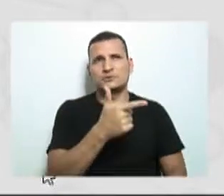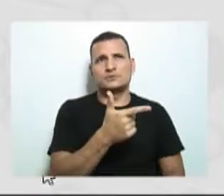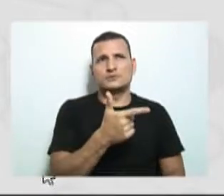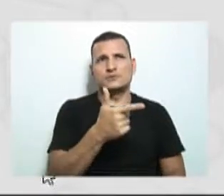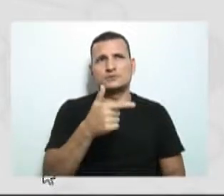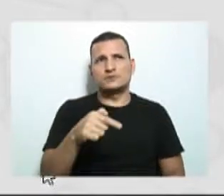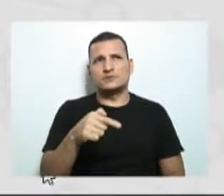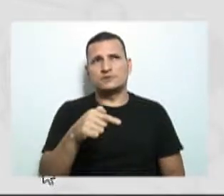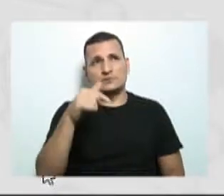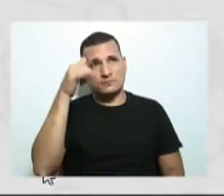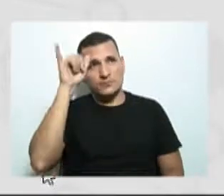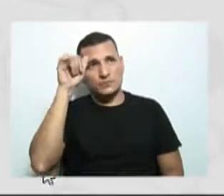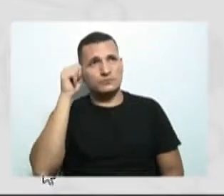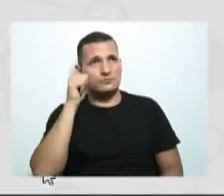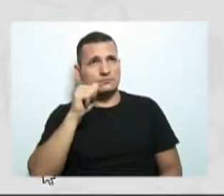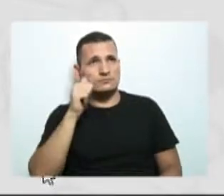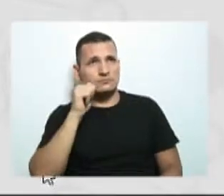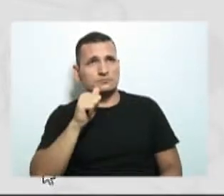vacas sobraram?